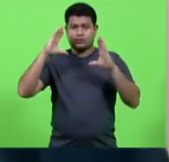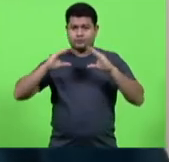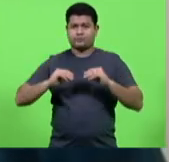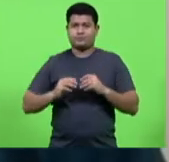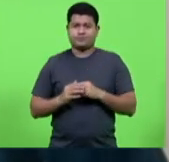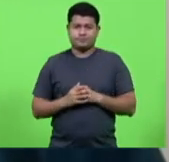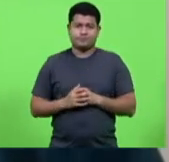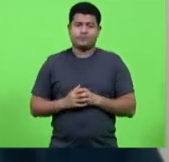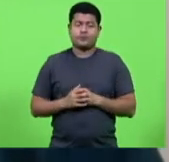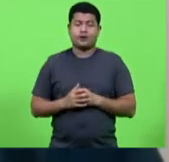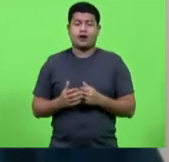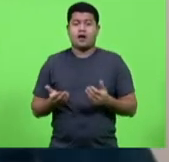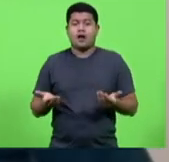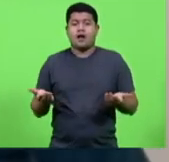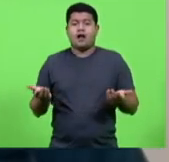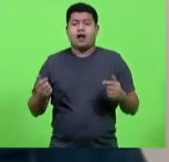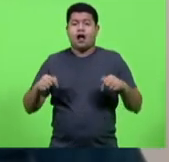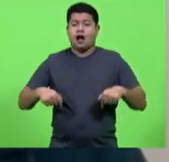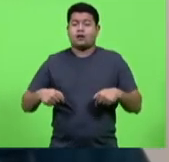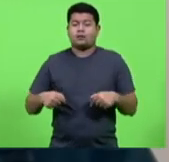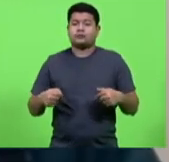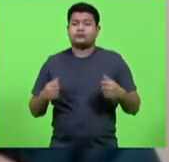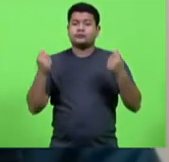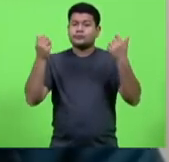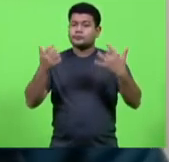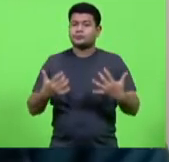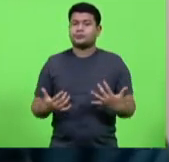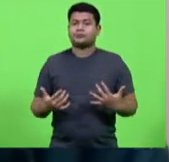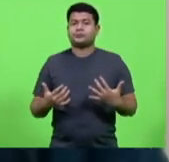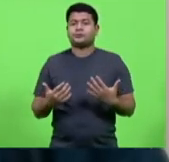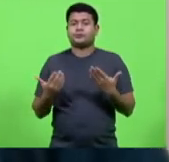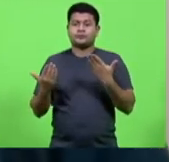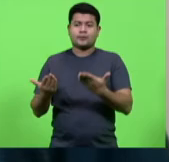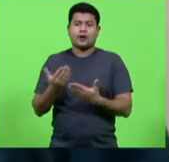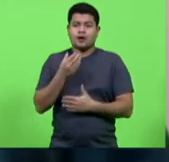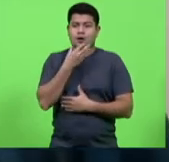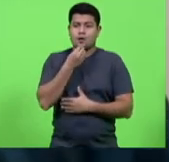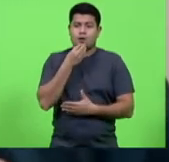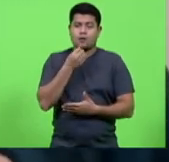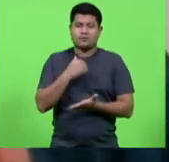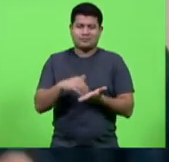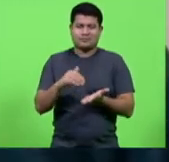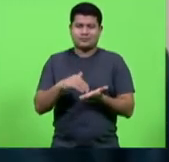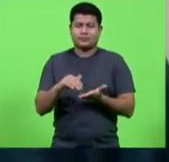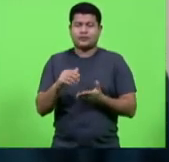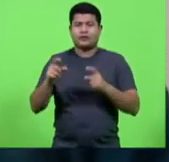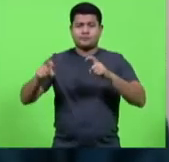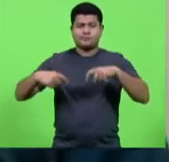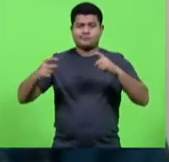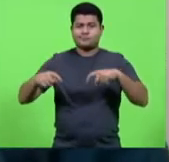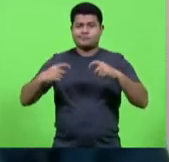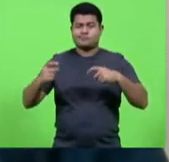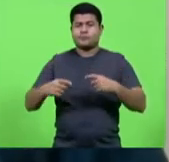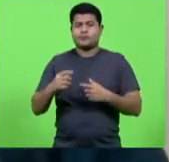aqui eu menciono rapidamente o nosso secretário da Agricultura,